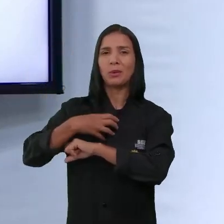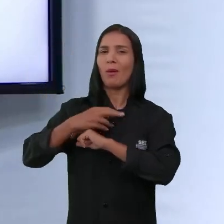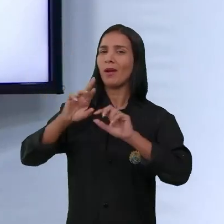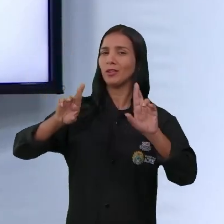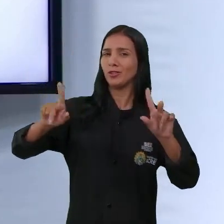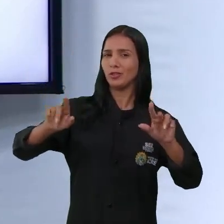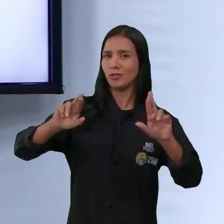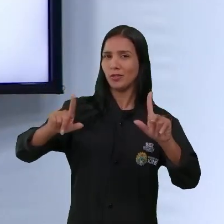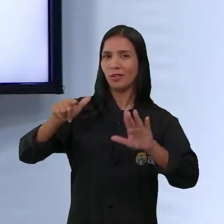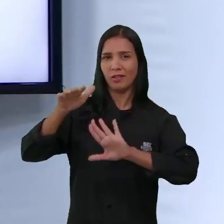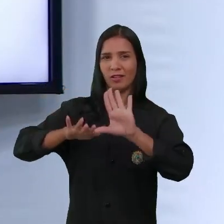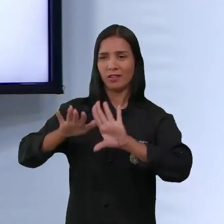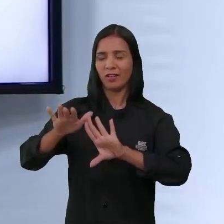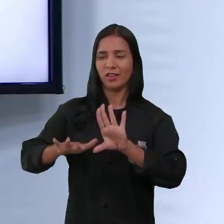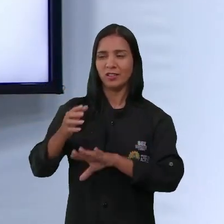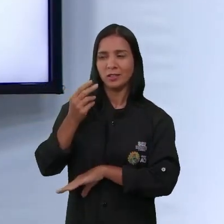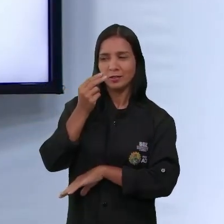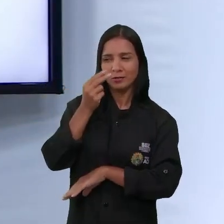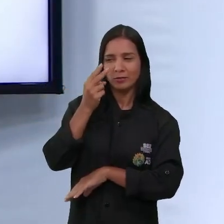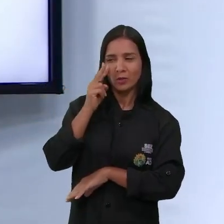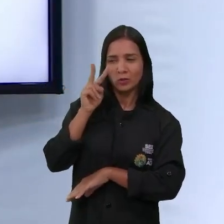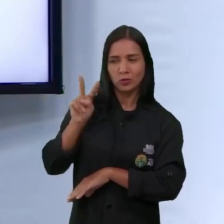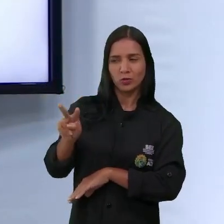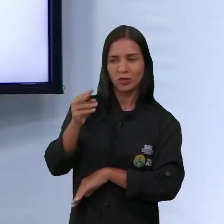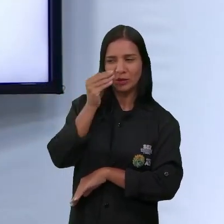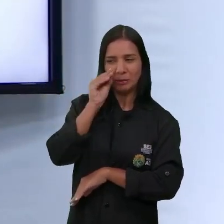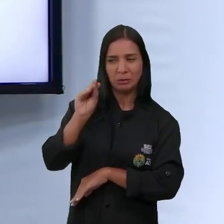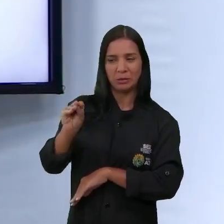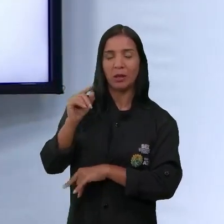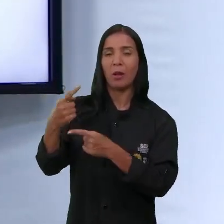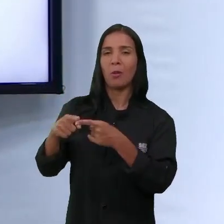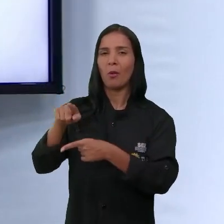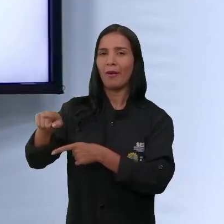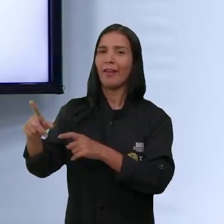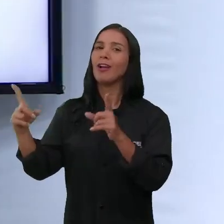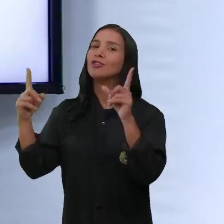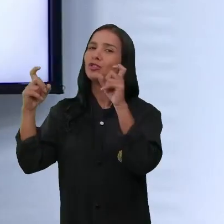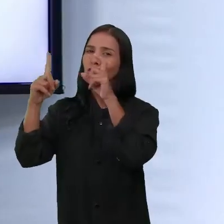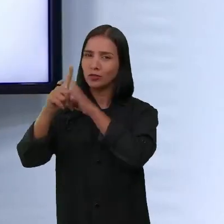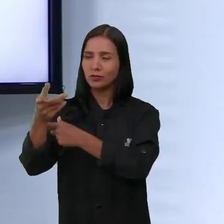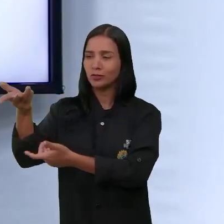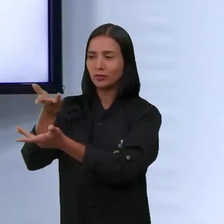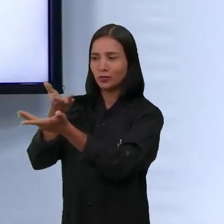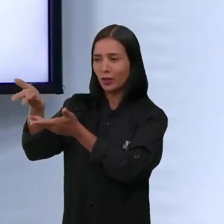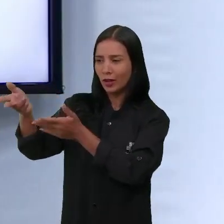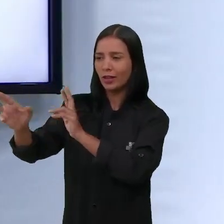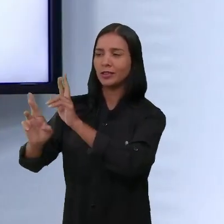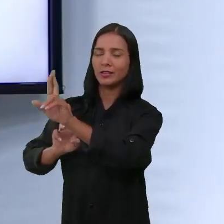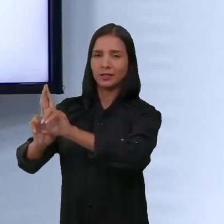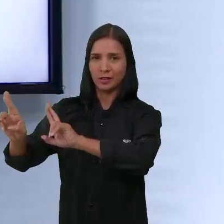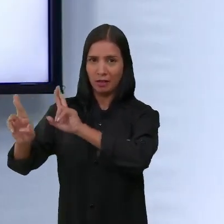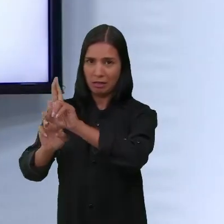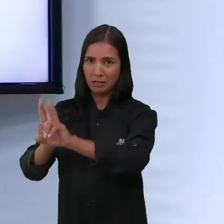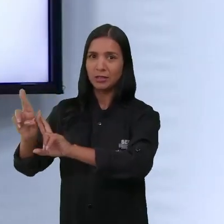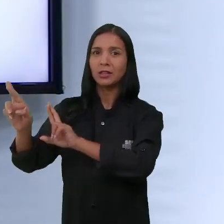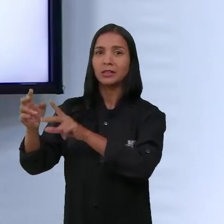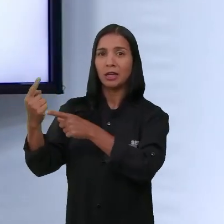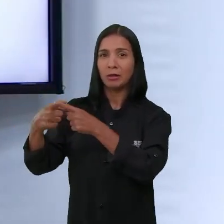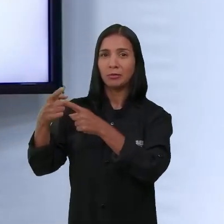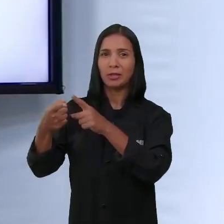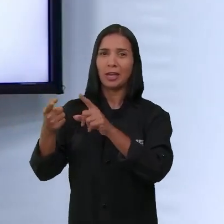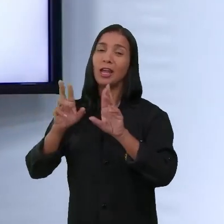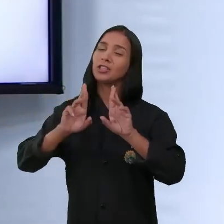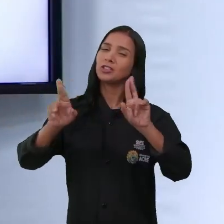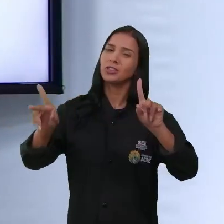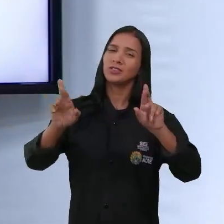sendo benquistas devido à dificuldade que ela tem em relação à dinâmica das